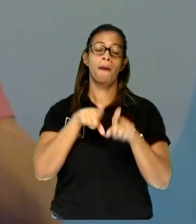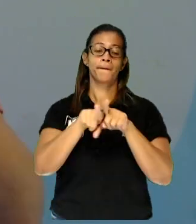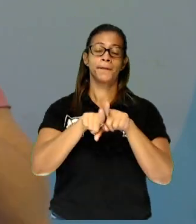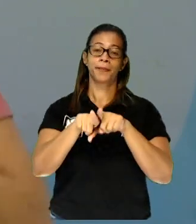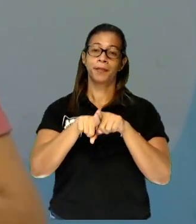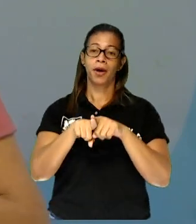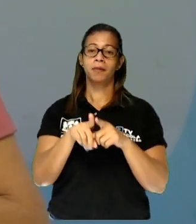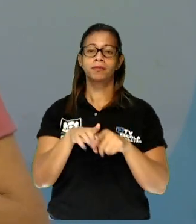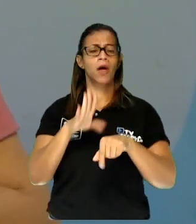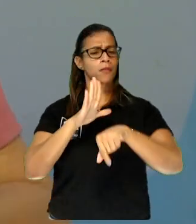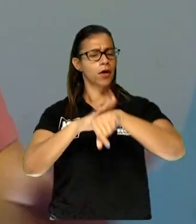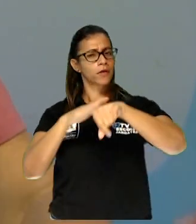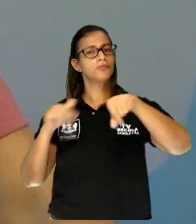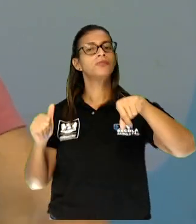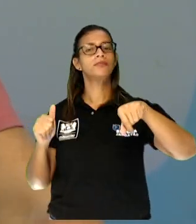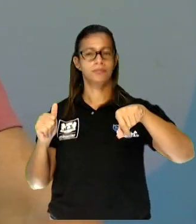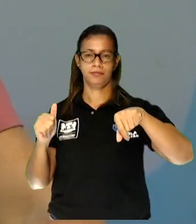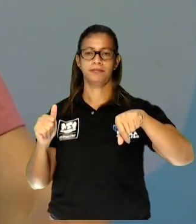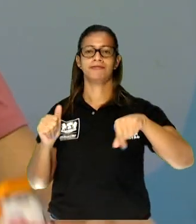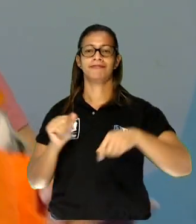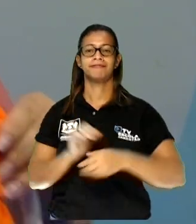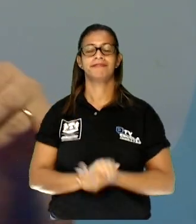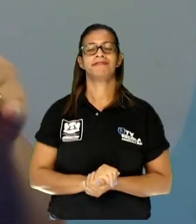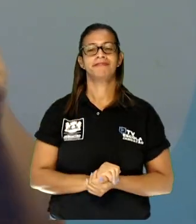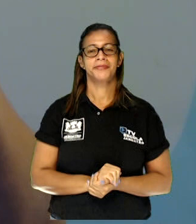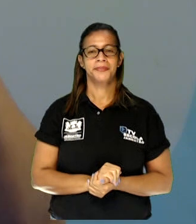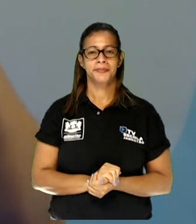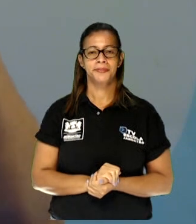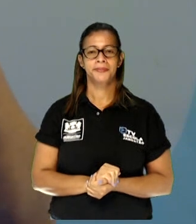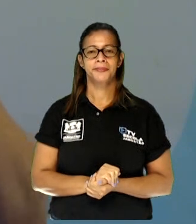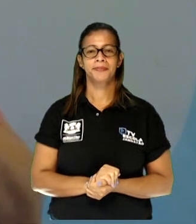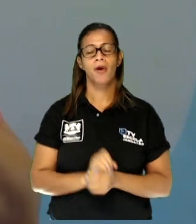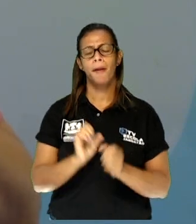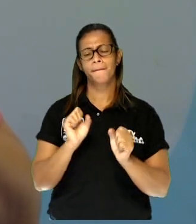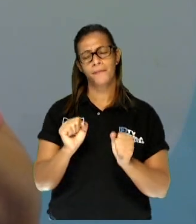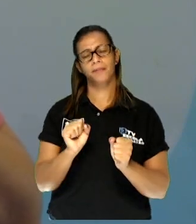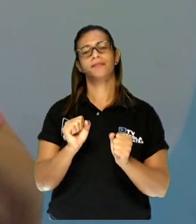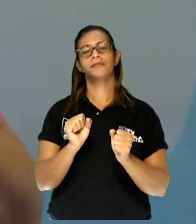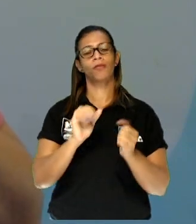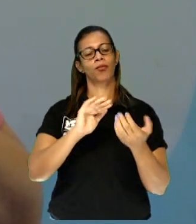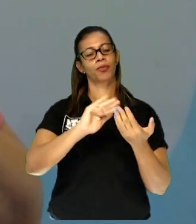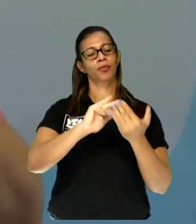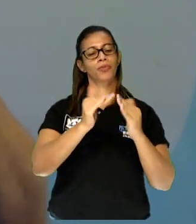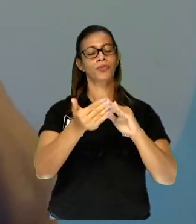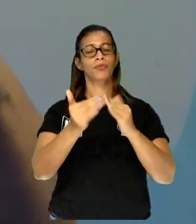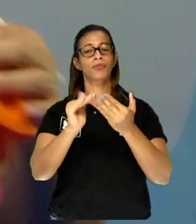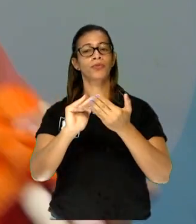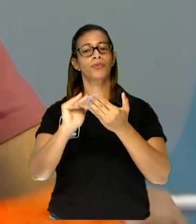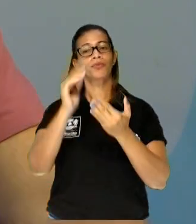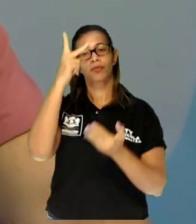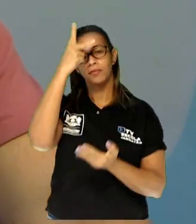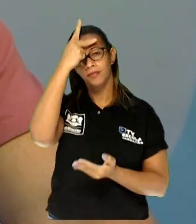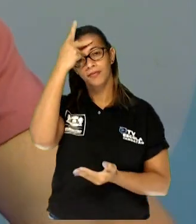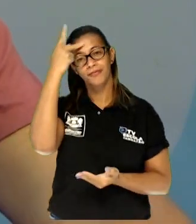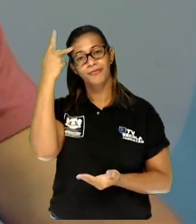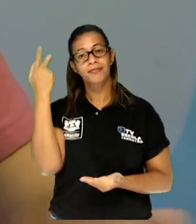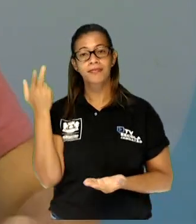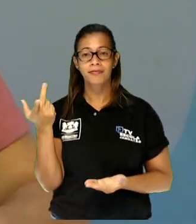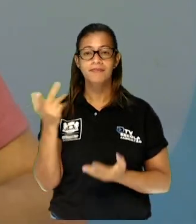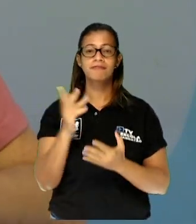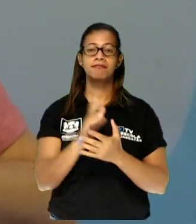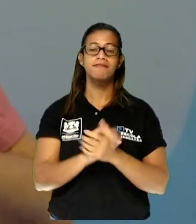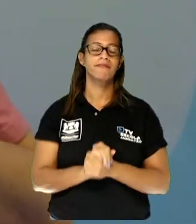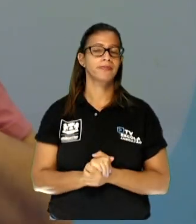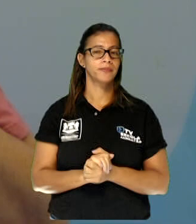pertinho, chama para ouvir essa história. Pode ser uma vizinha que cuida de você, pode